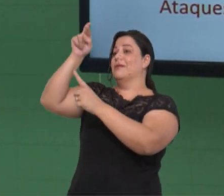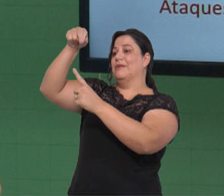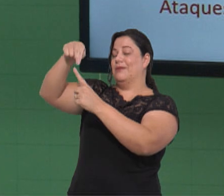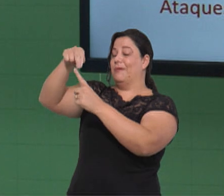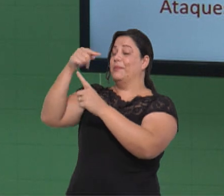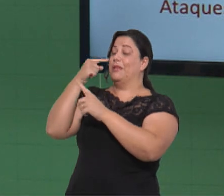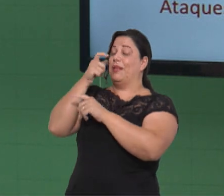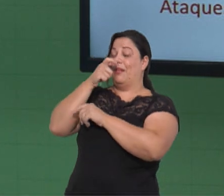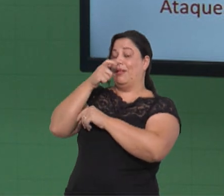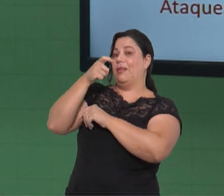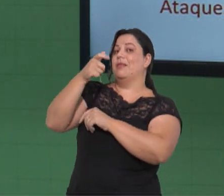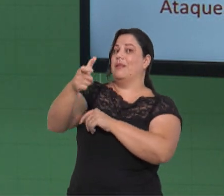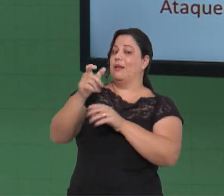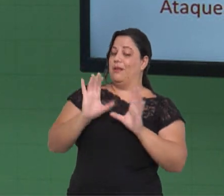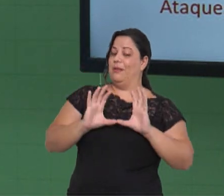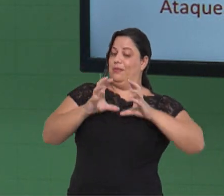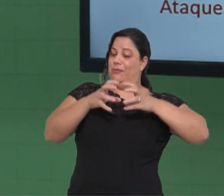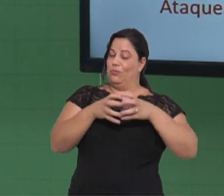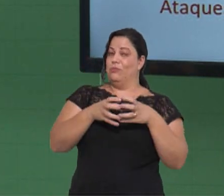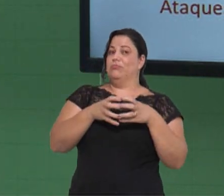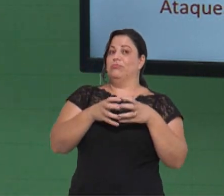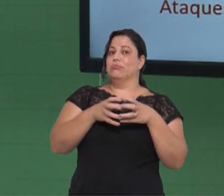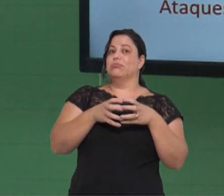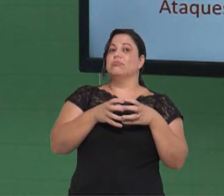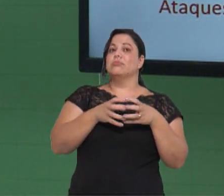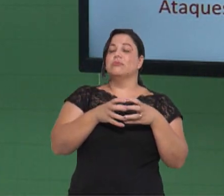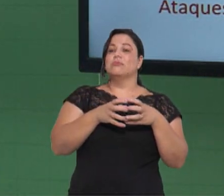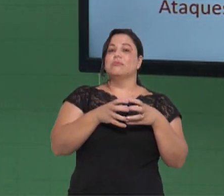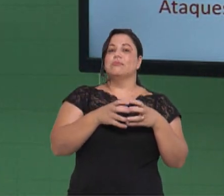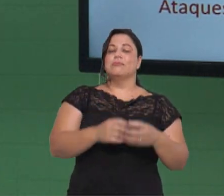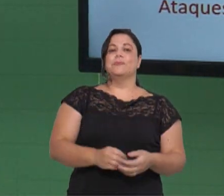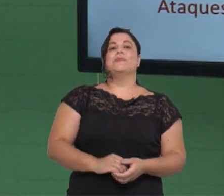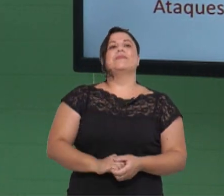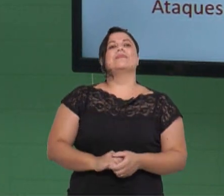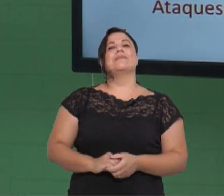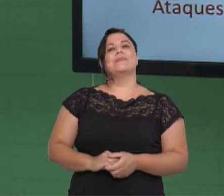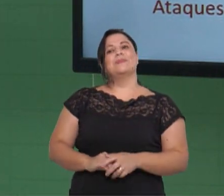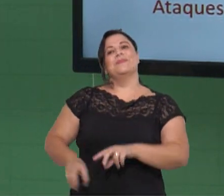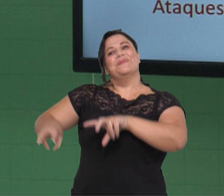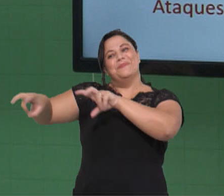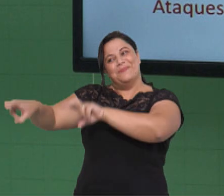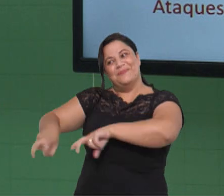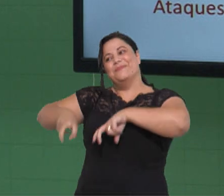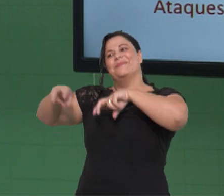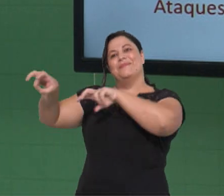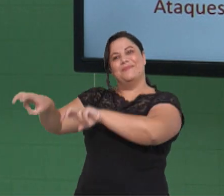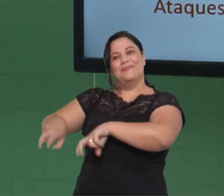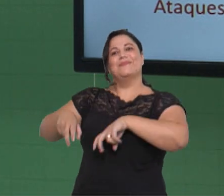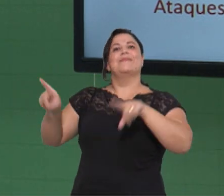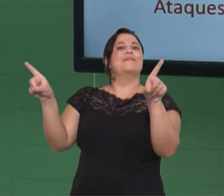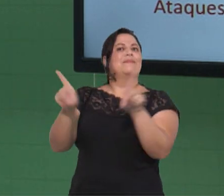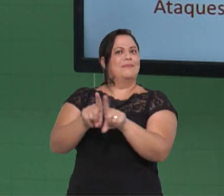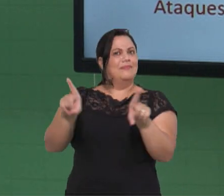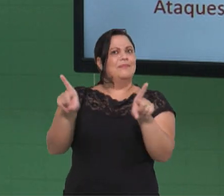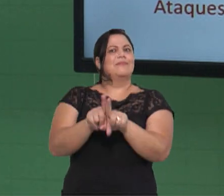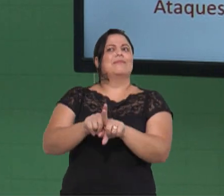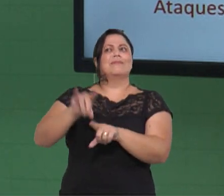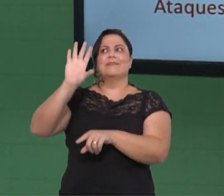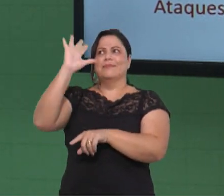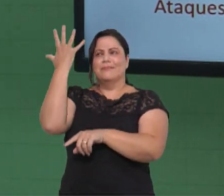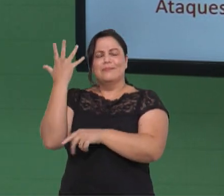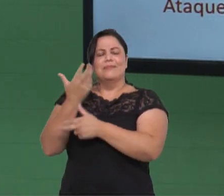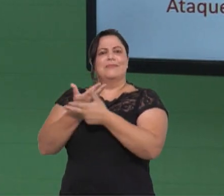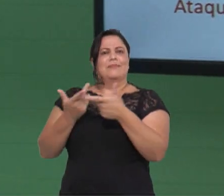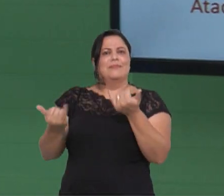pelos interesses da sua classe. No campo também vai acontecer algo semelhante. As